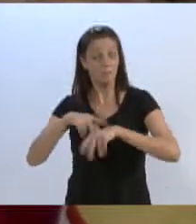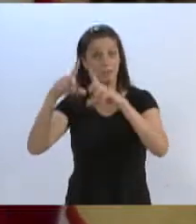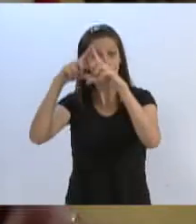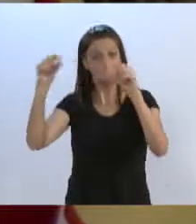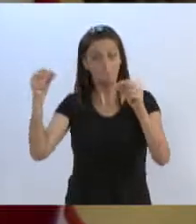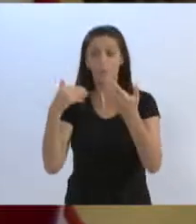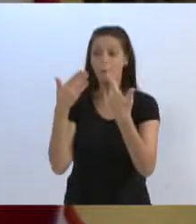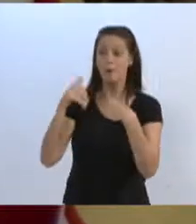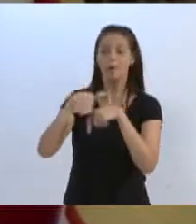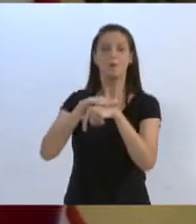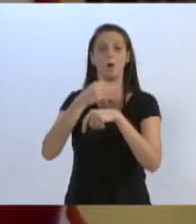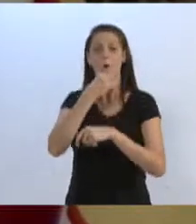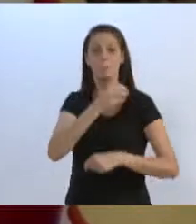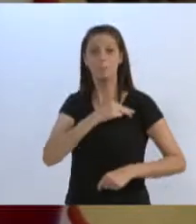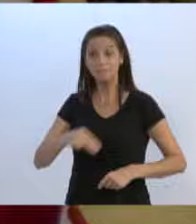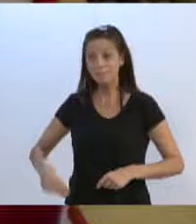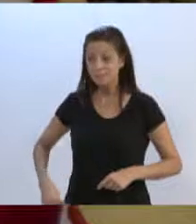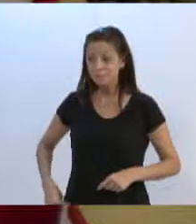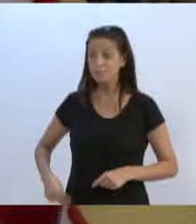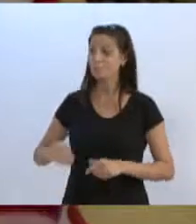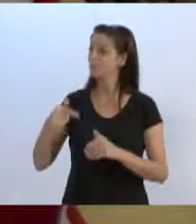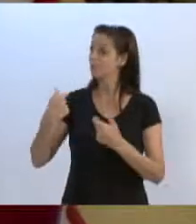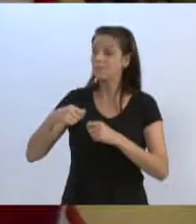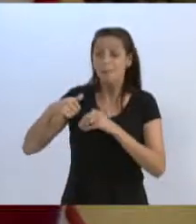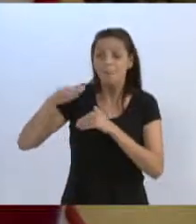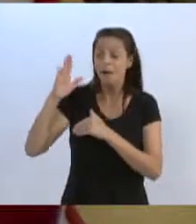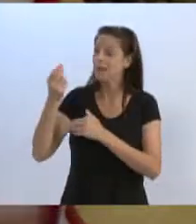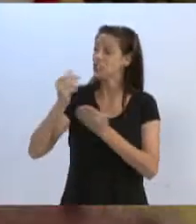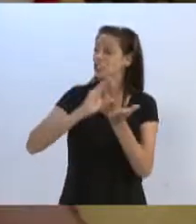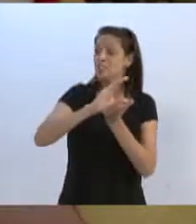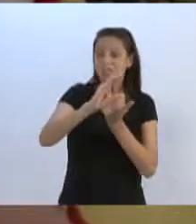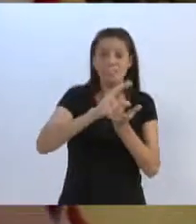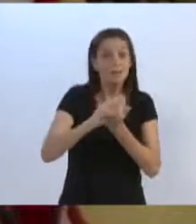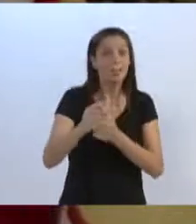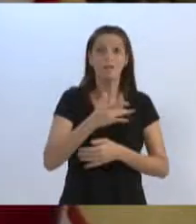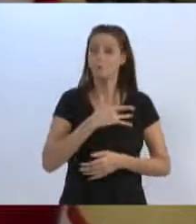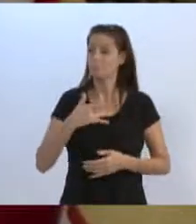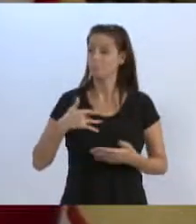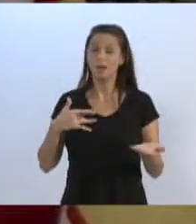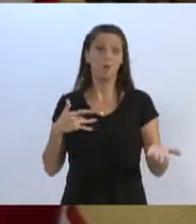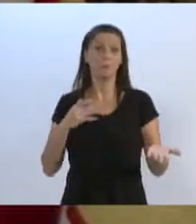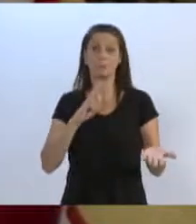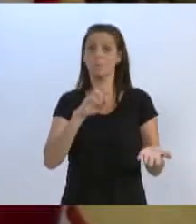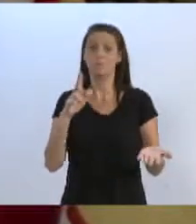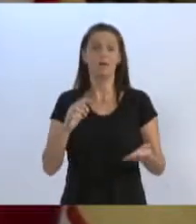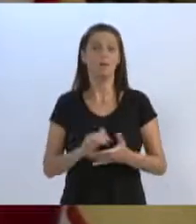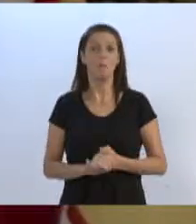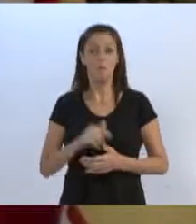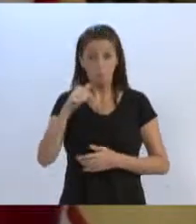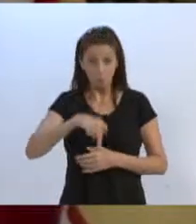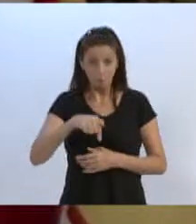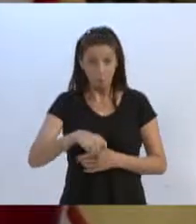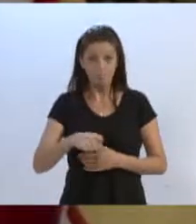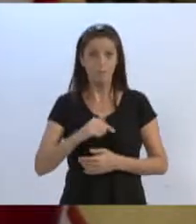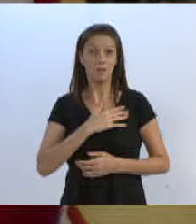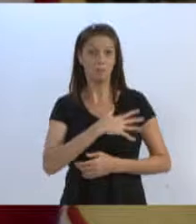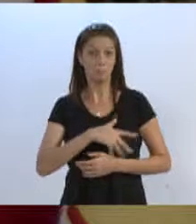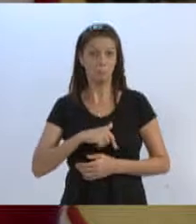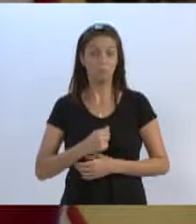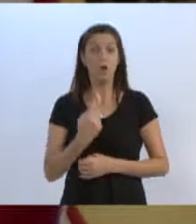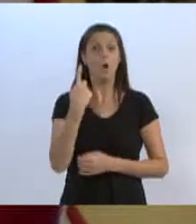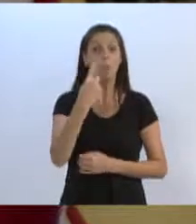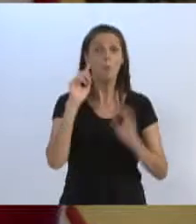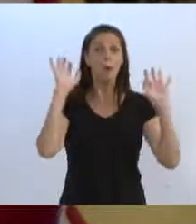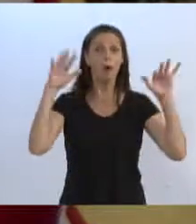com certeza mais dinheiro. Hoje, das 3 ambulâncias do SAMU, só temos uma ambulância. E aí, enquanto